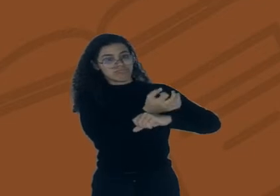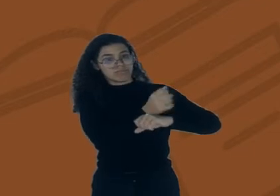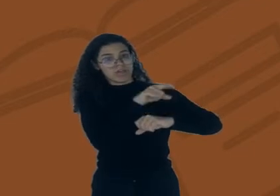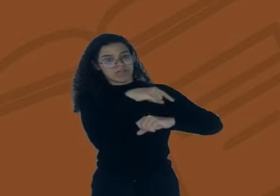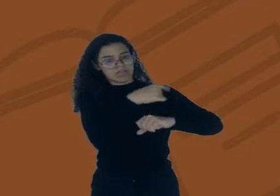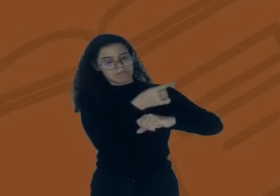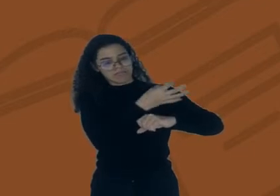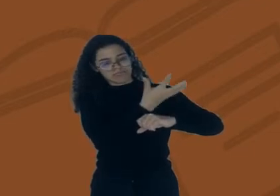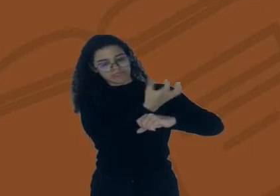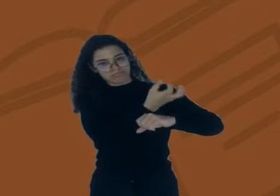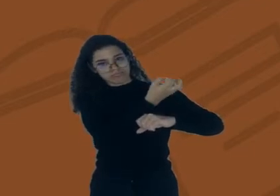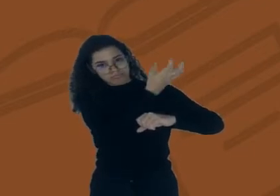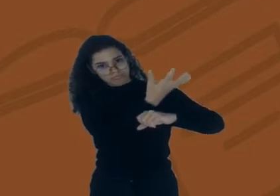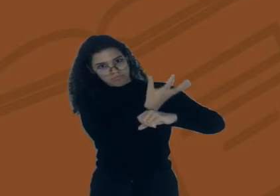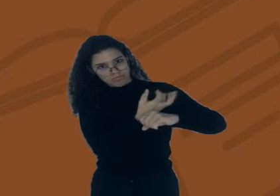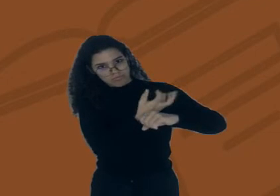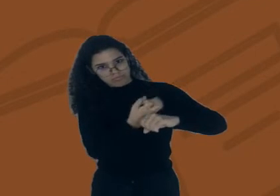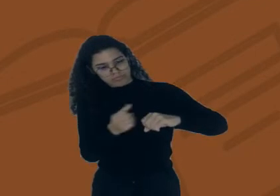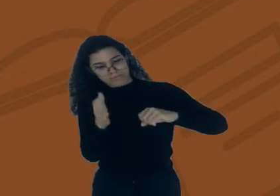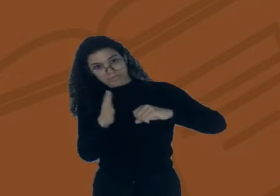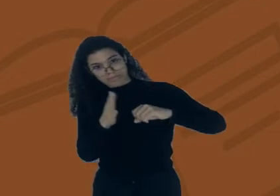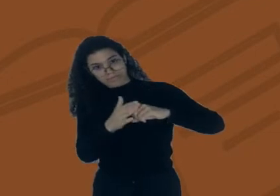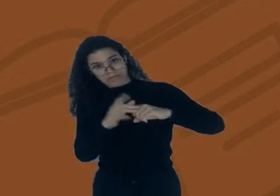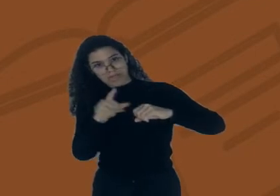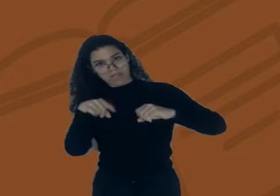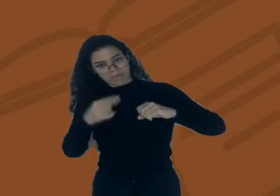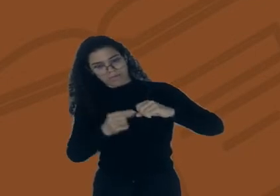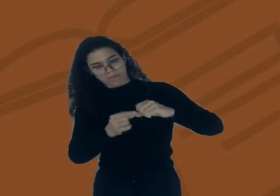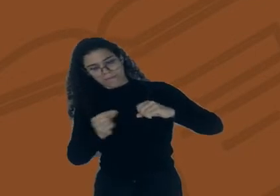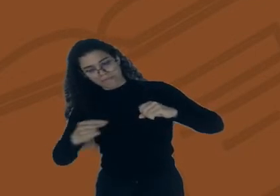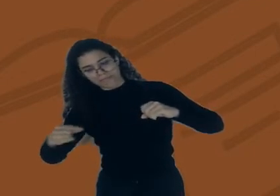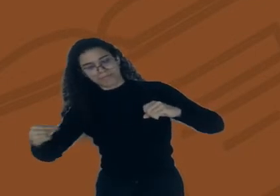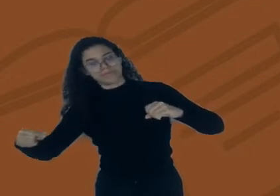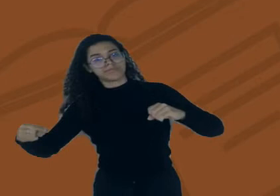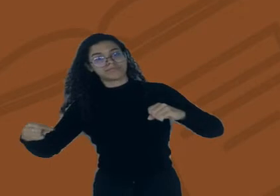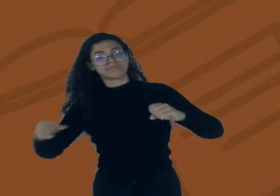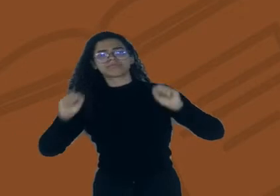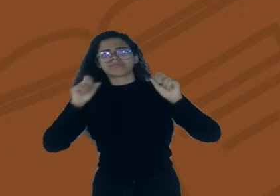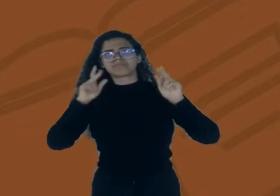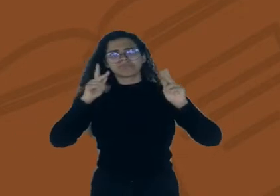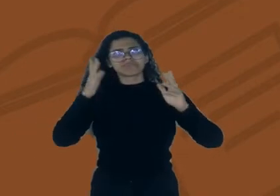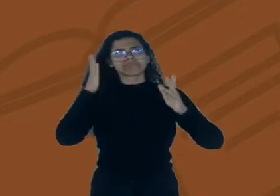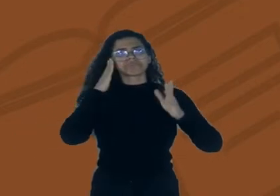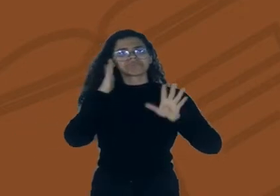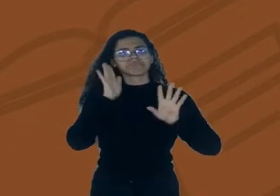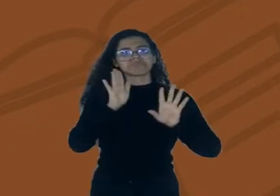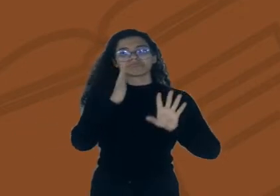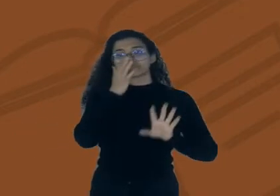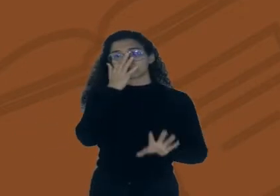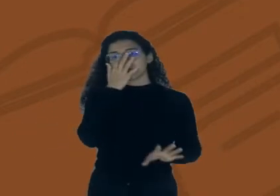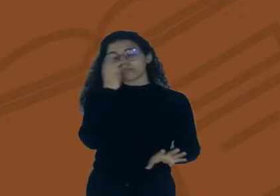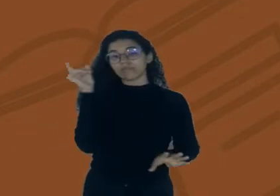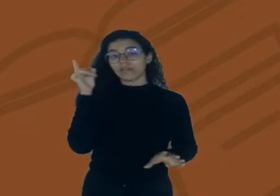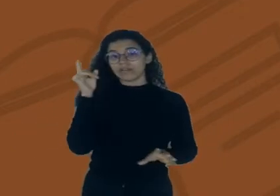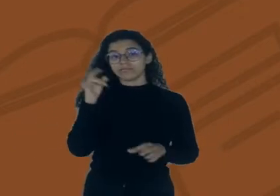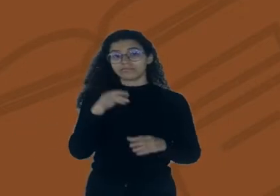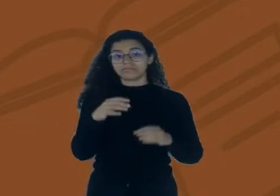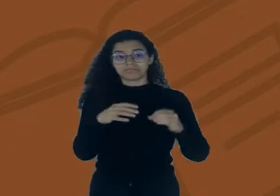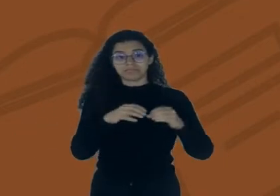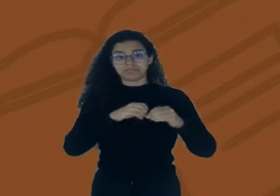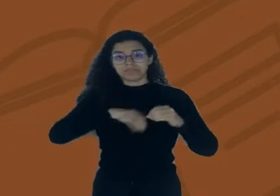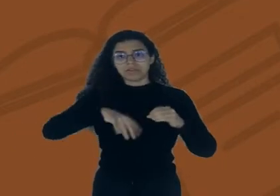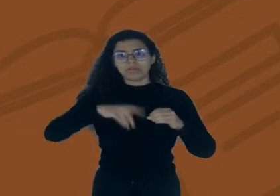seguida pelo axônio. Ok, professor, estou entendendo. Os neurônios, por sua vez, eles podem ser classificados